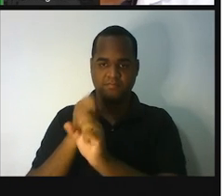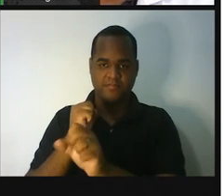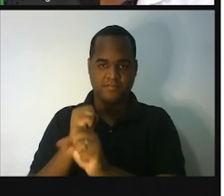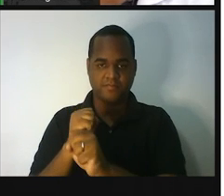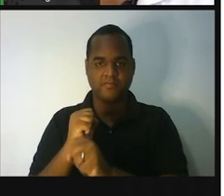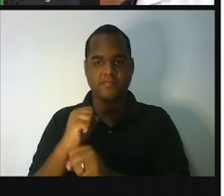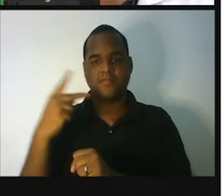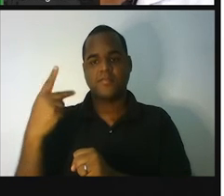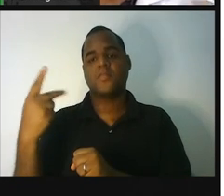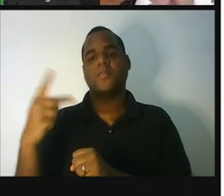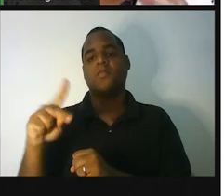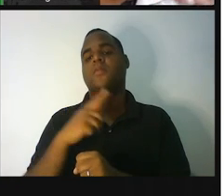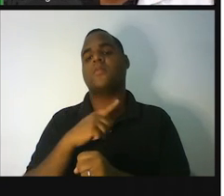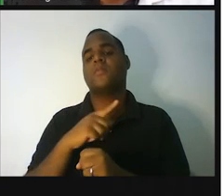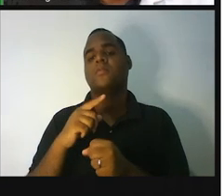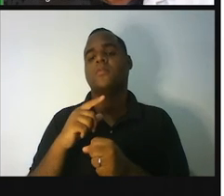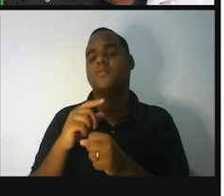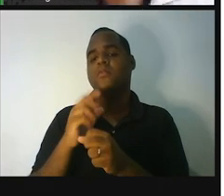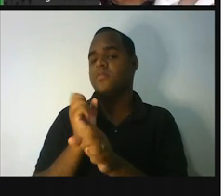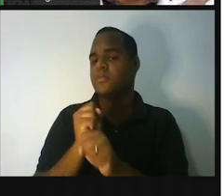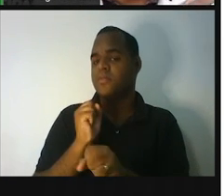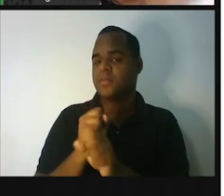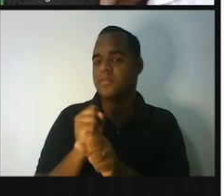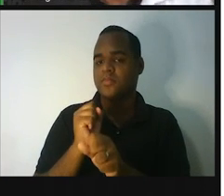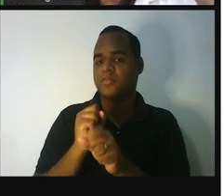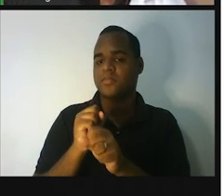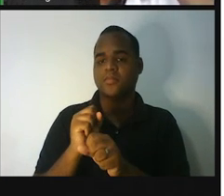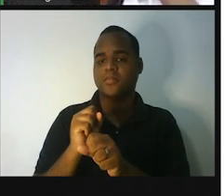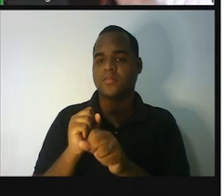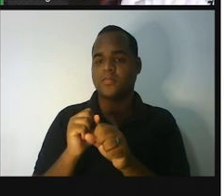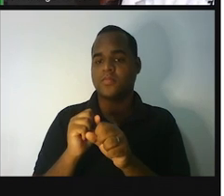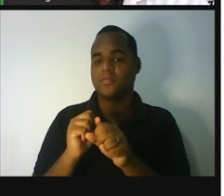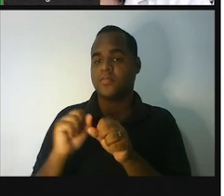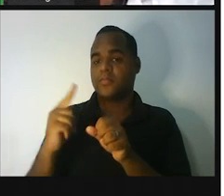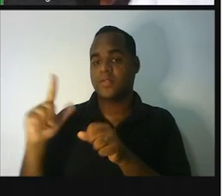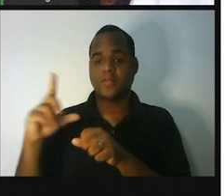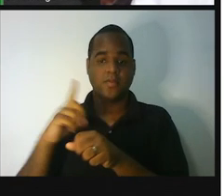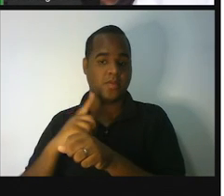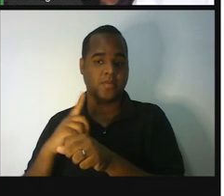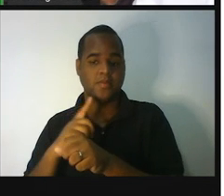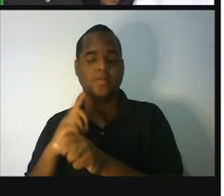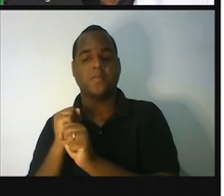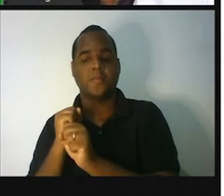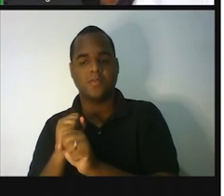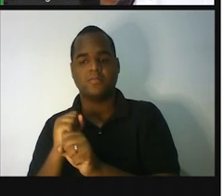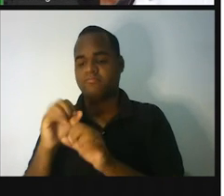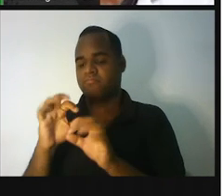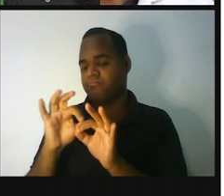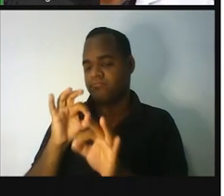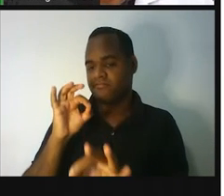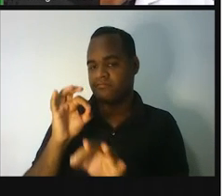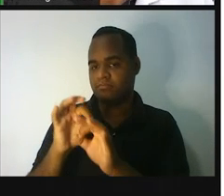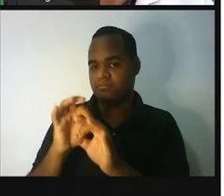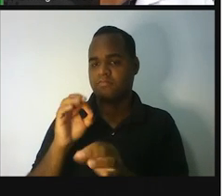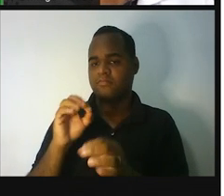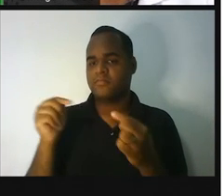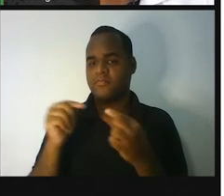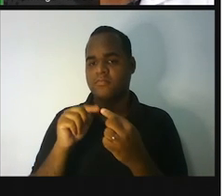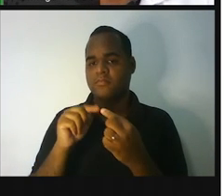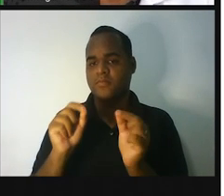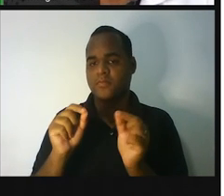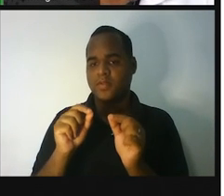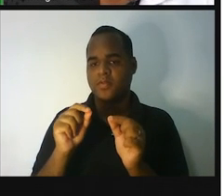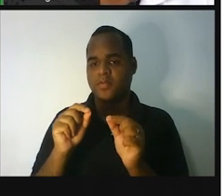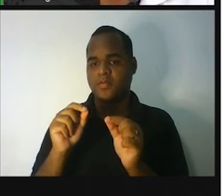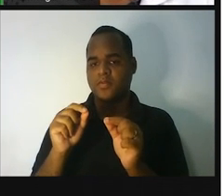do grande fio o grande frio é os três fios mais um fio é o grande Aquilo em médico